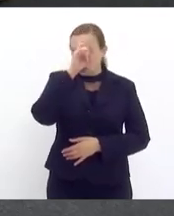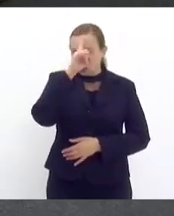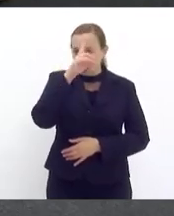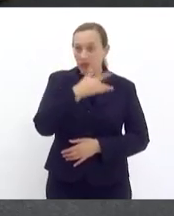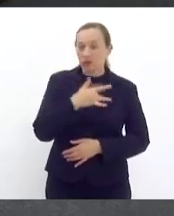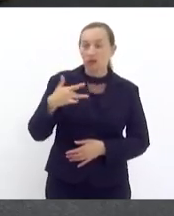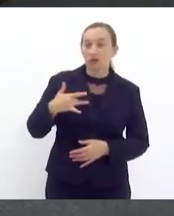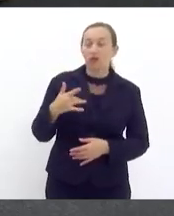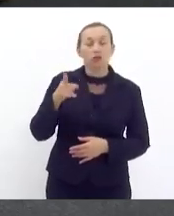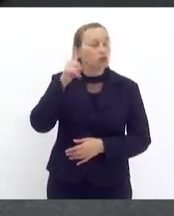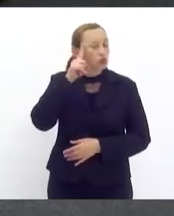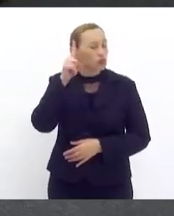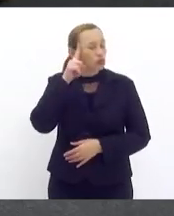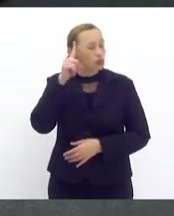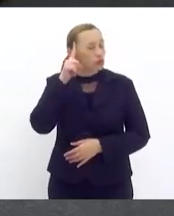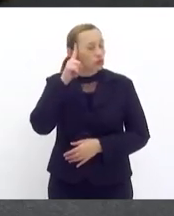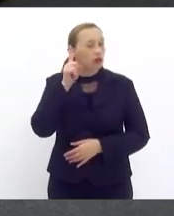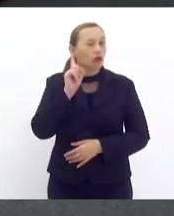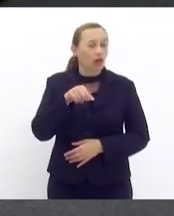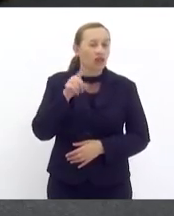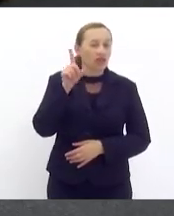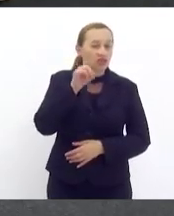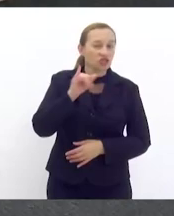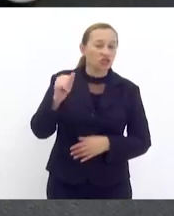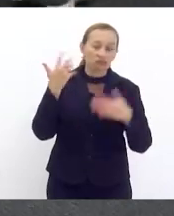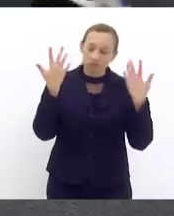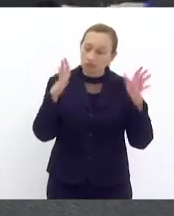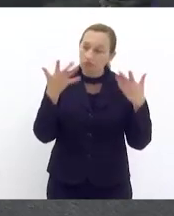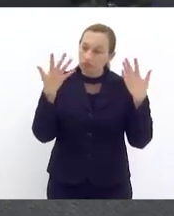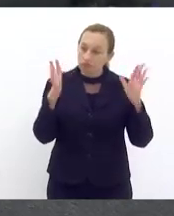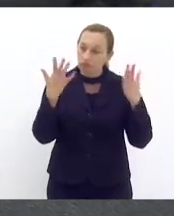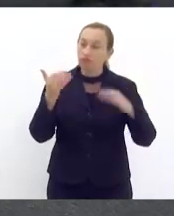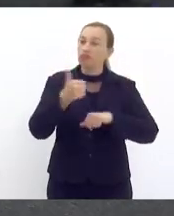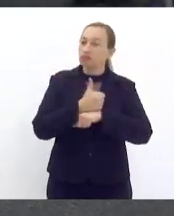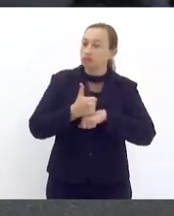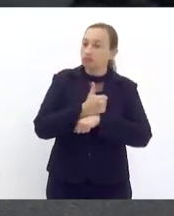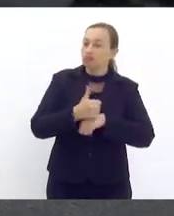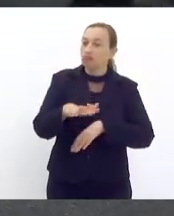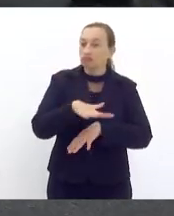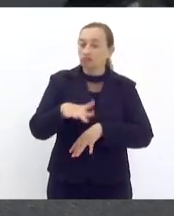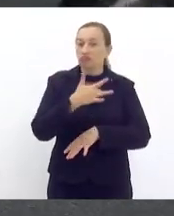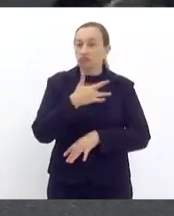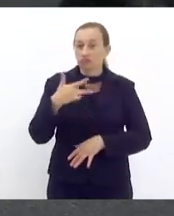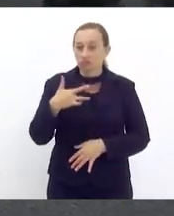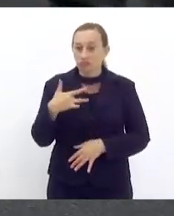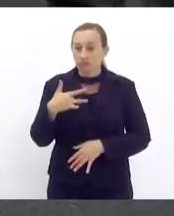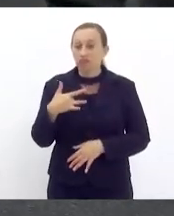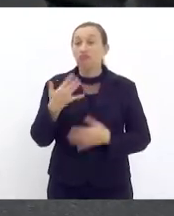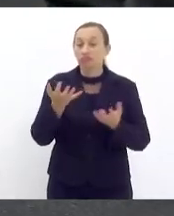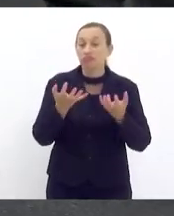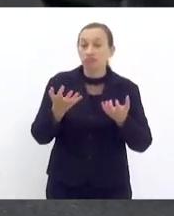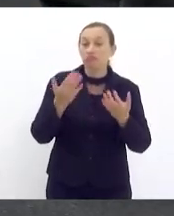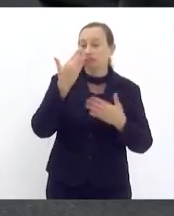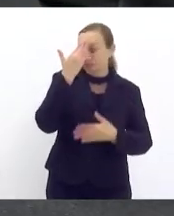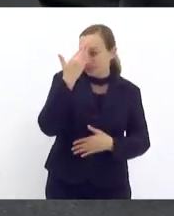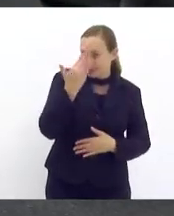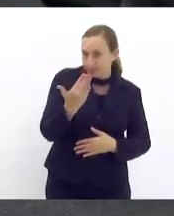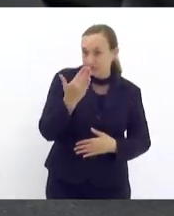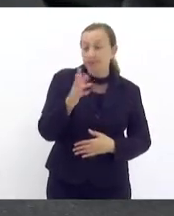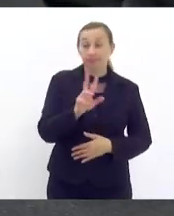eu acho que todo dia é sempre dia de aplaudir os profissionais da área da saúde e eu quero agradecer